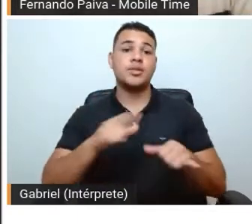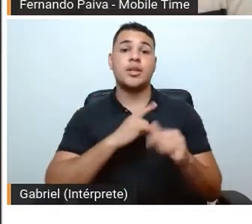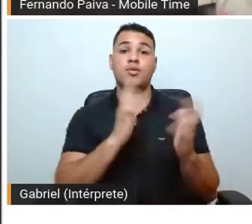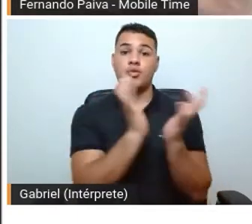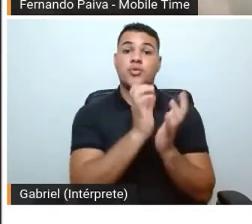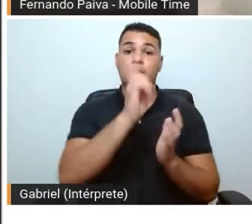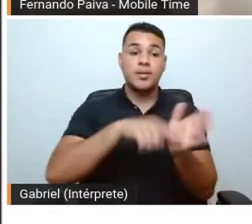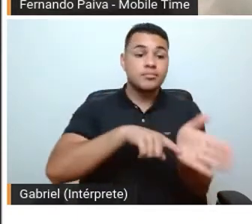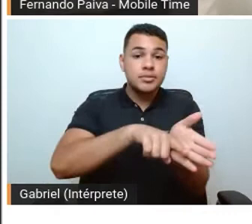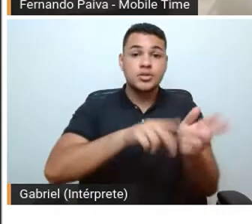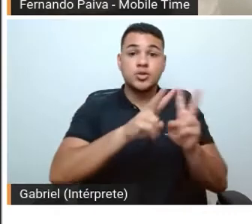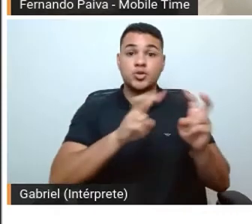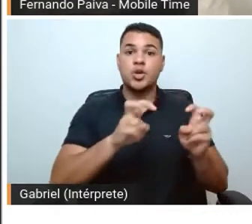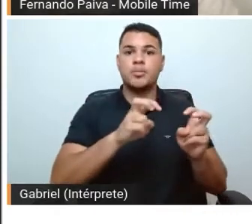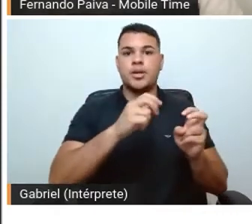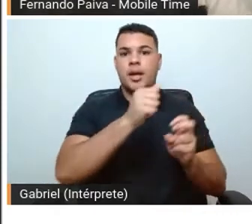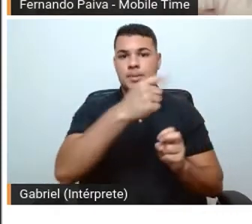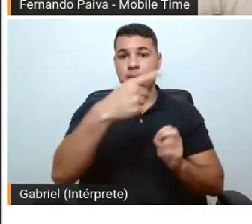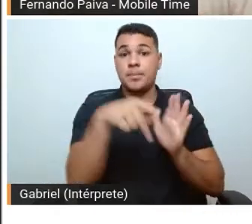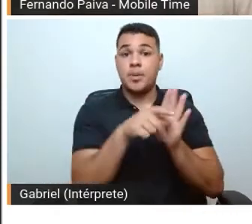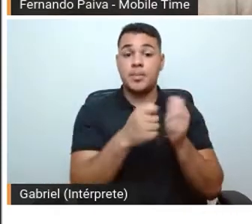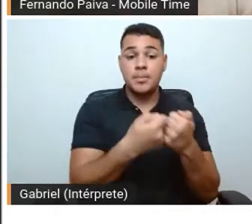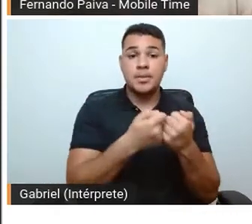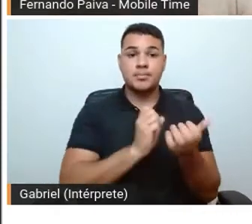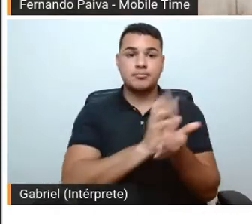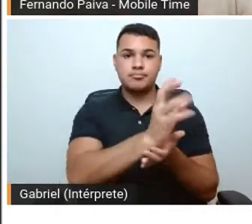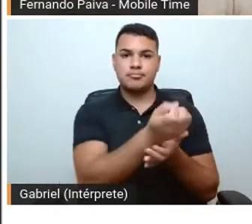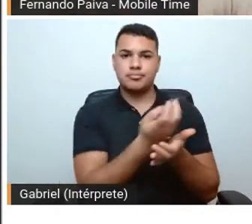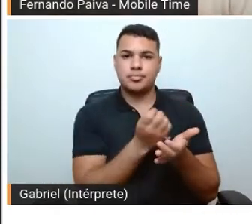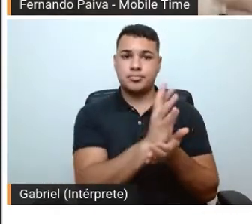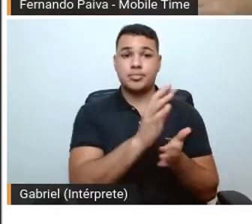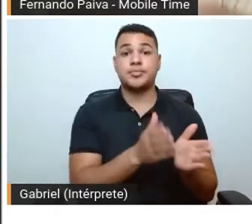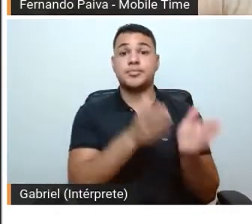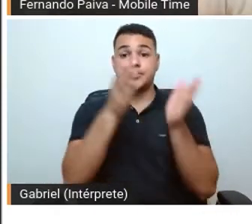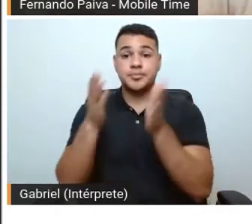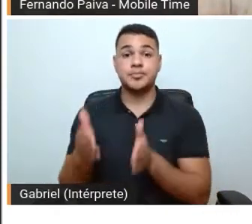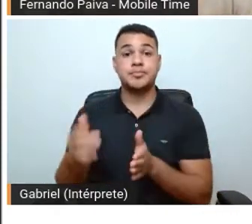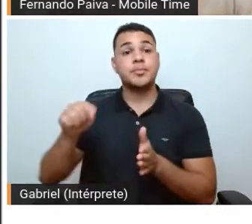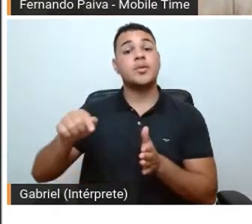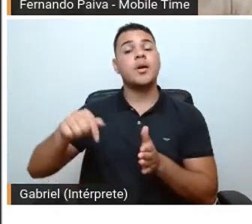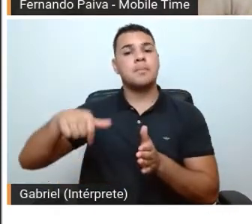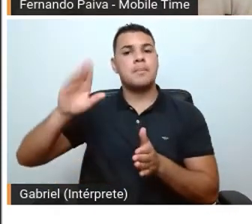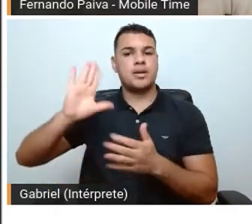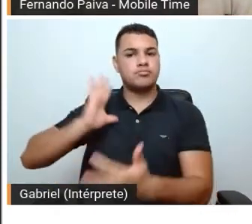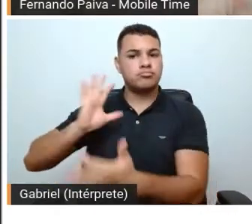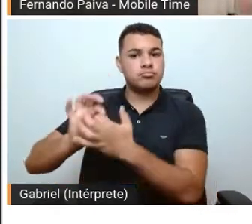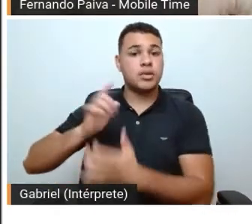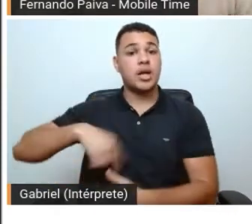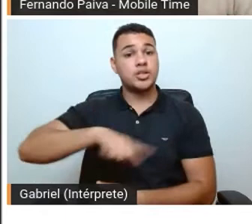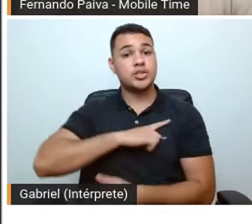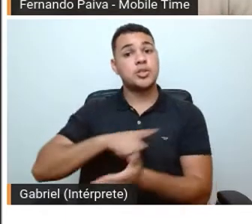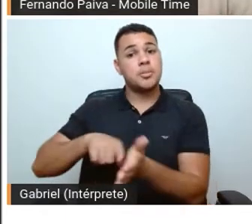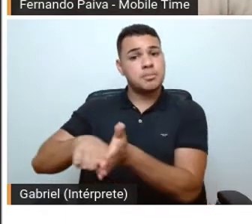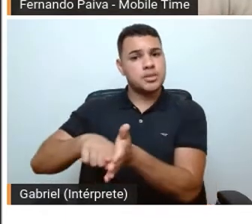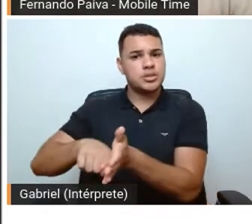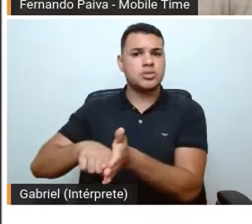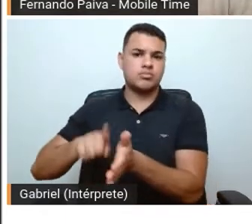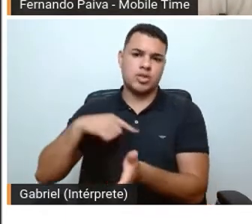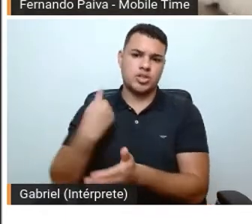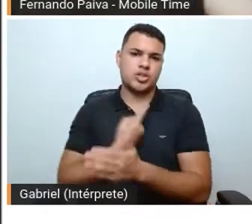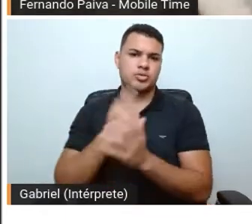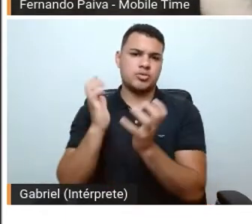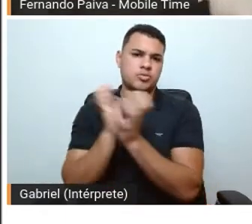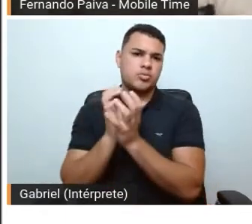pesquisa de mensageria e uma outra pesquisa que a gente faz também essa não e parceira comprei um boxe uma pesquisa que a gente faz é sozinho numa